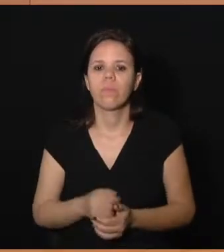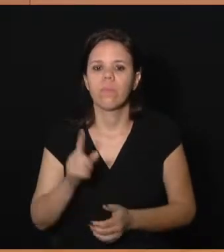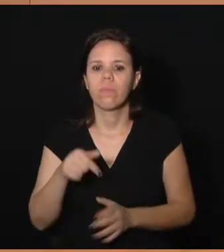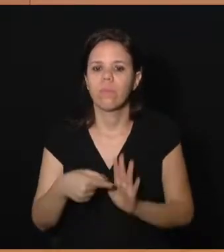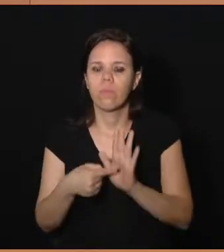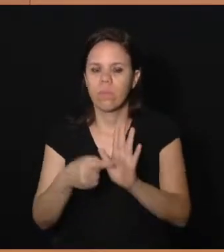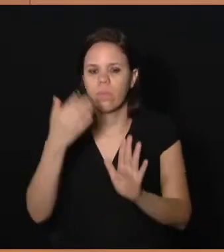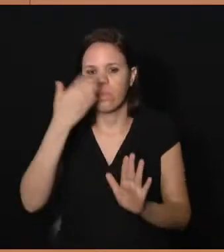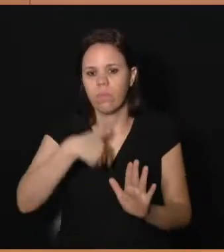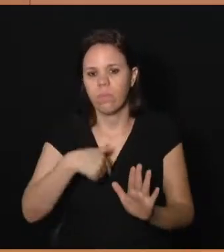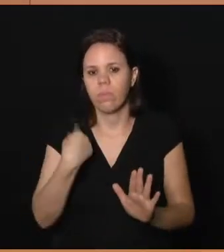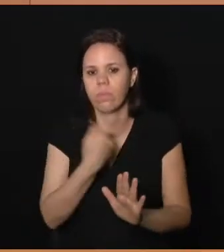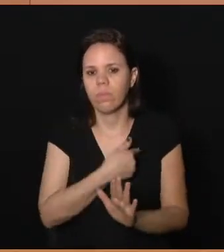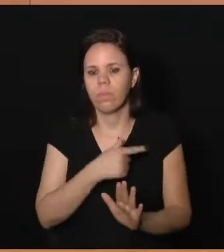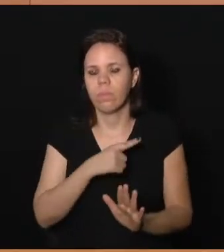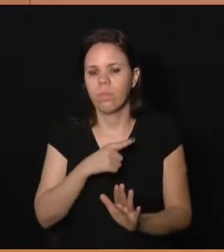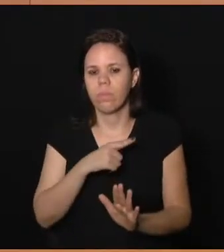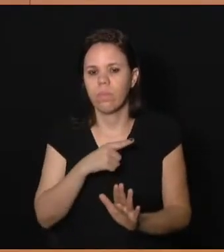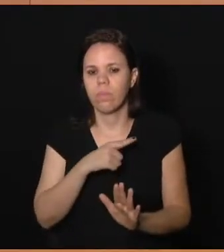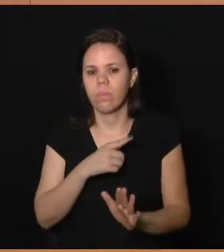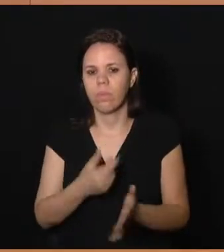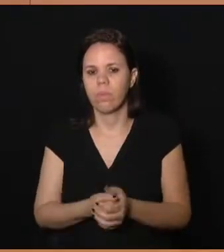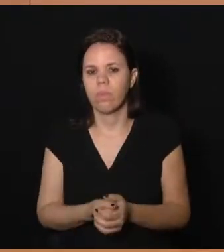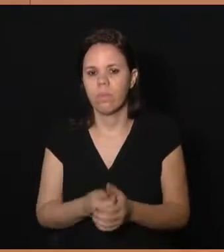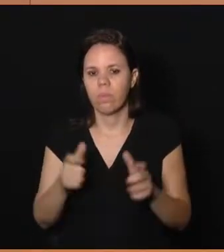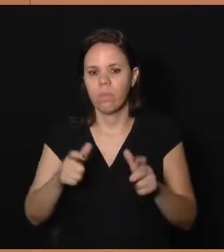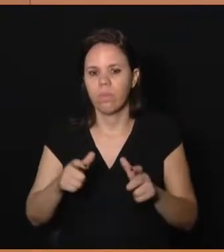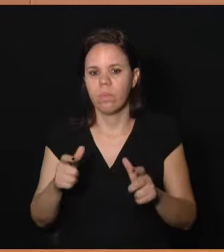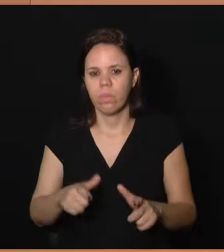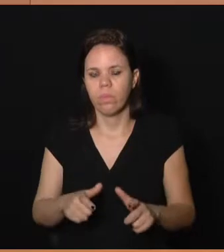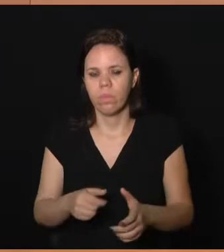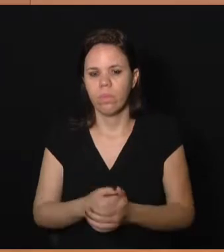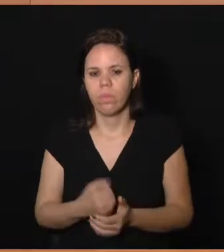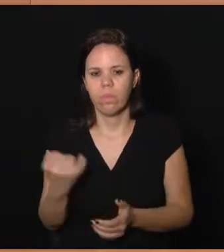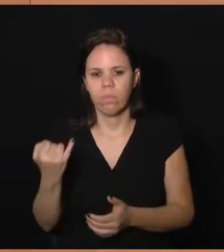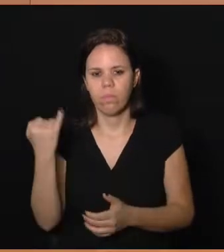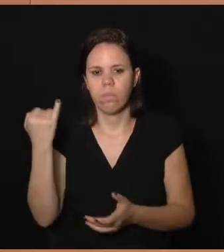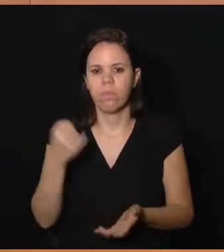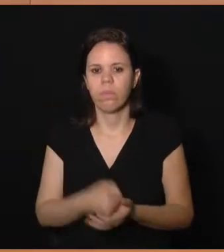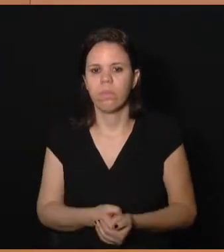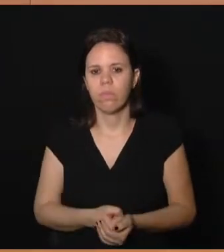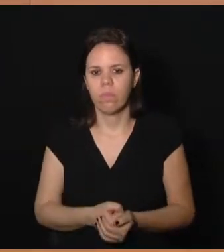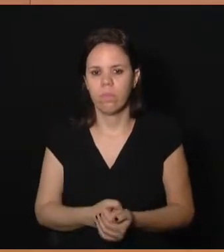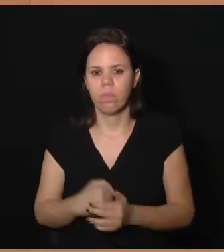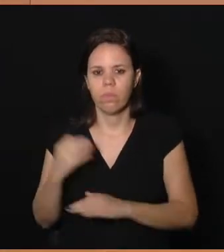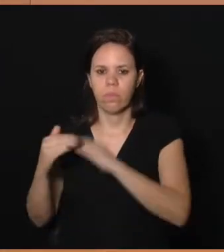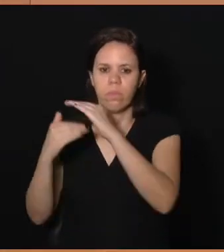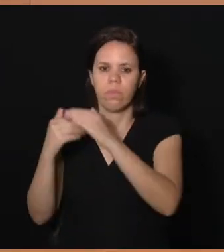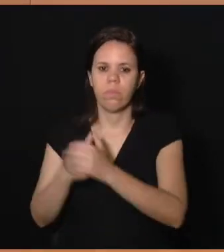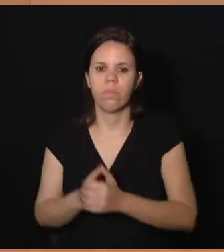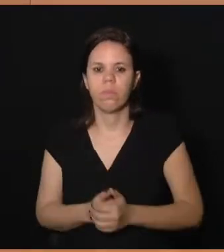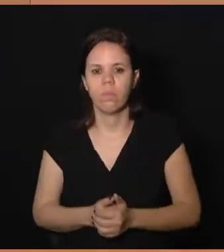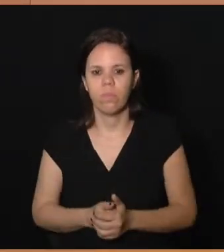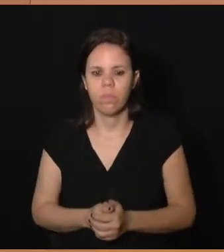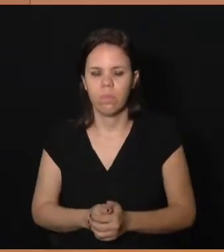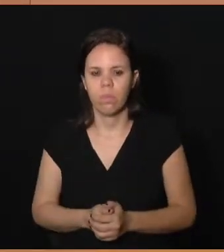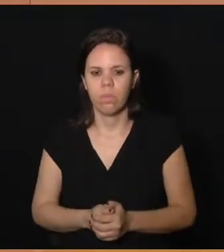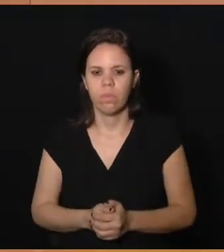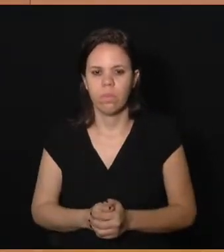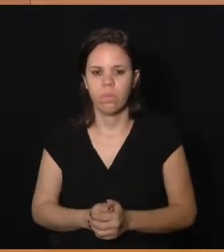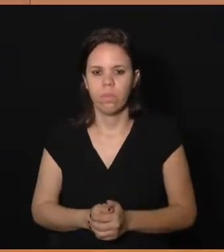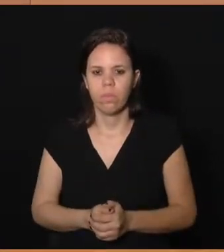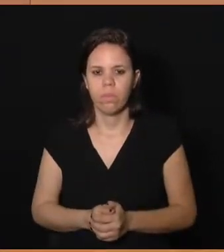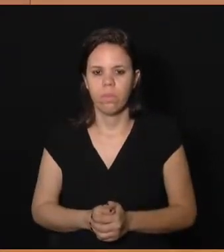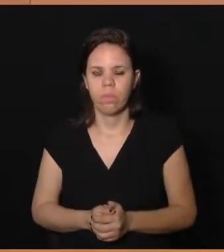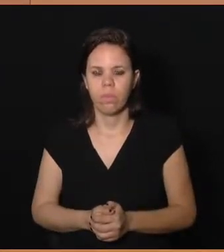demonstra que nós temos um espaço, um campo muito importante para esse desenvolvimento. E aí